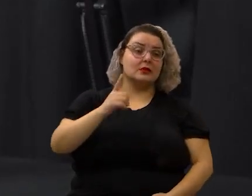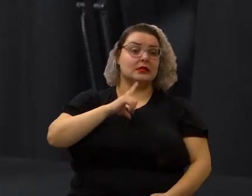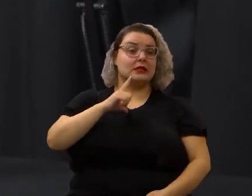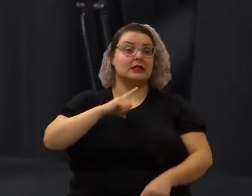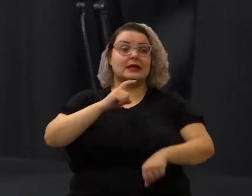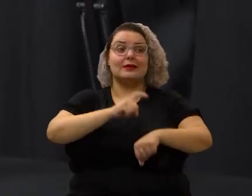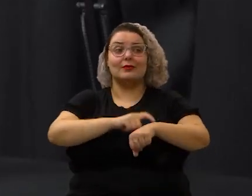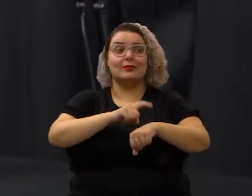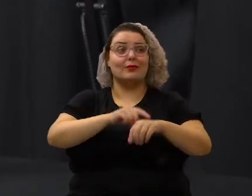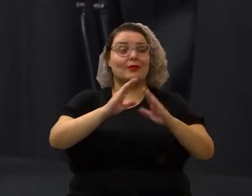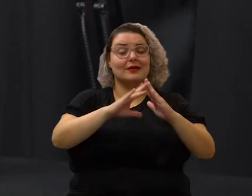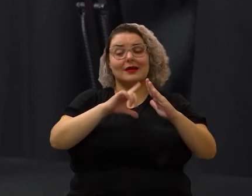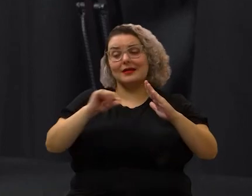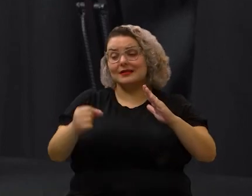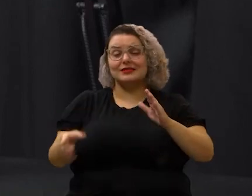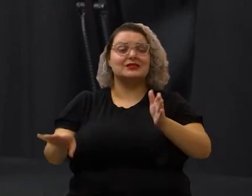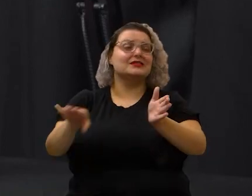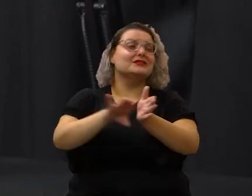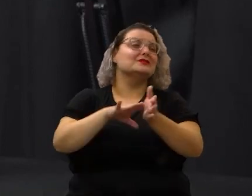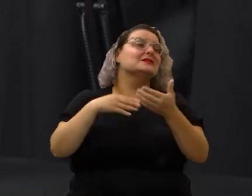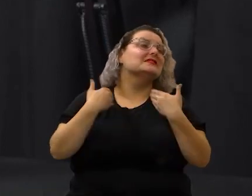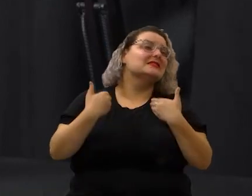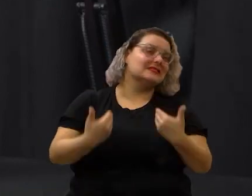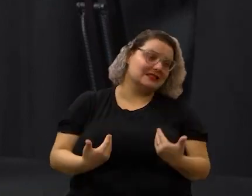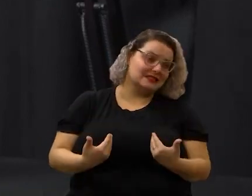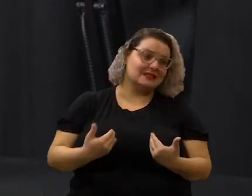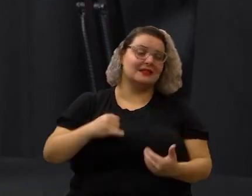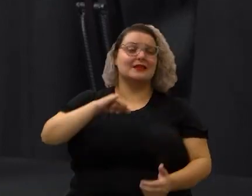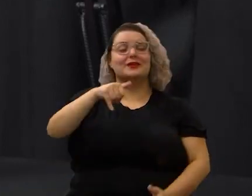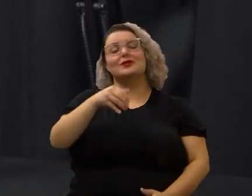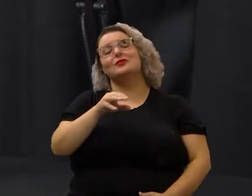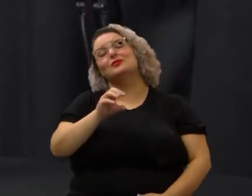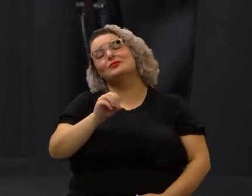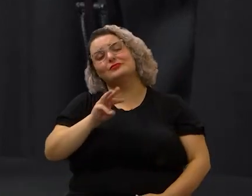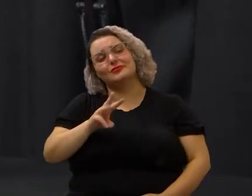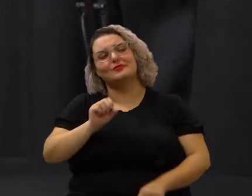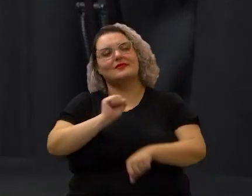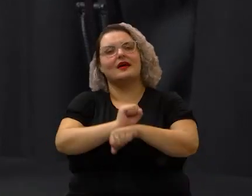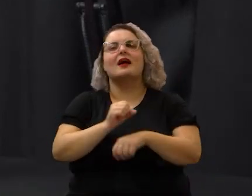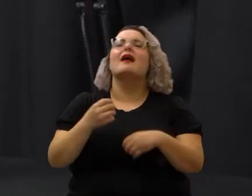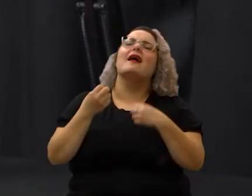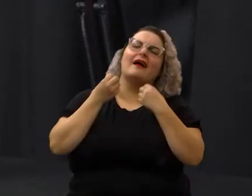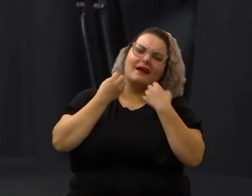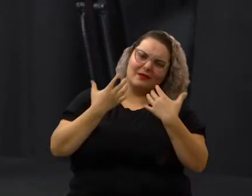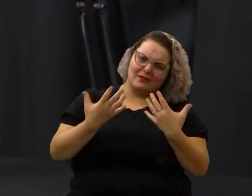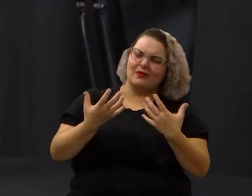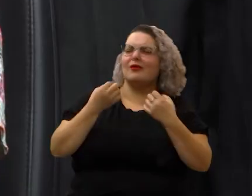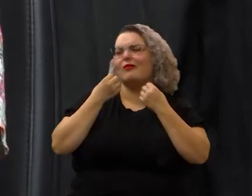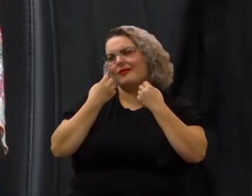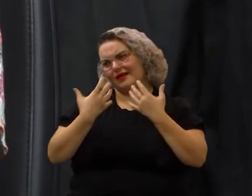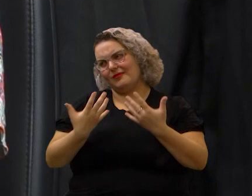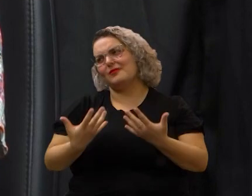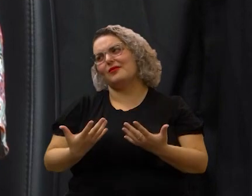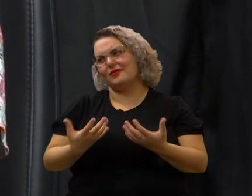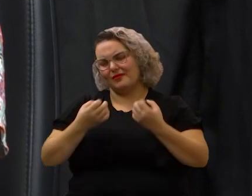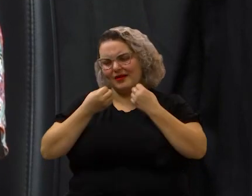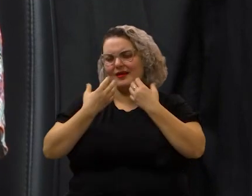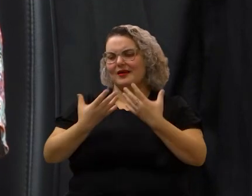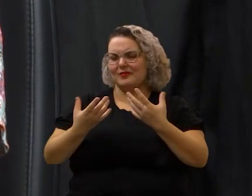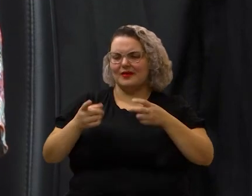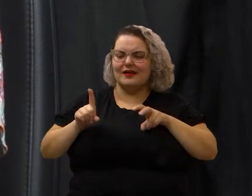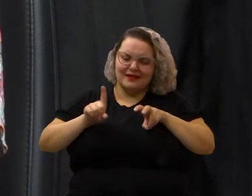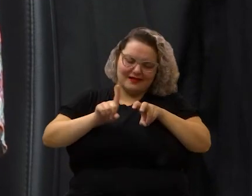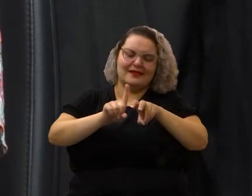olha, eu tenho hora para sair, não tenho hora para voltar, chego cansada. E aí tá o Joe lá te esperando. É bom, né? É bom, né? É